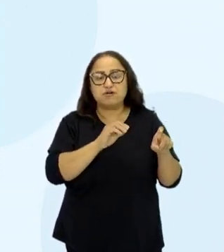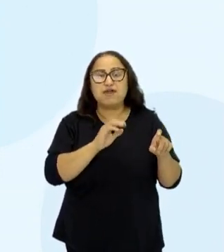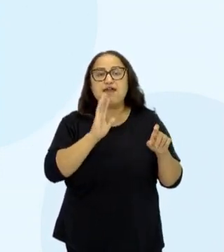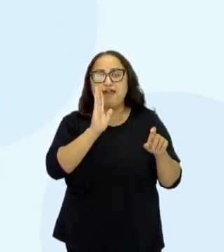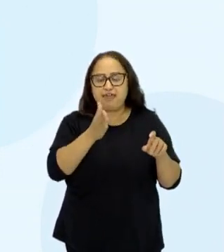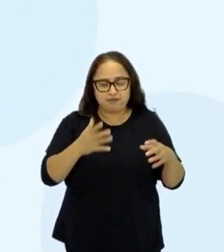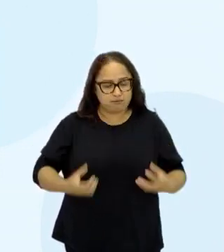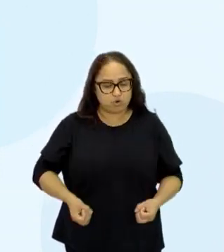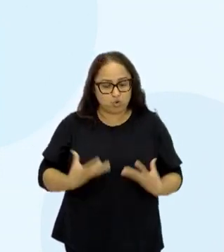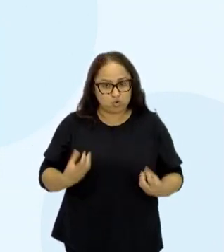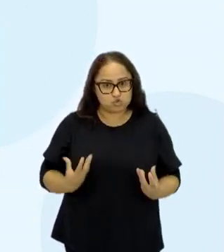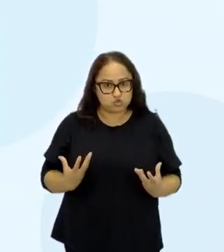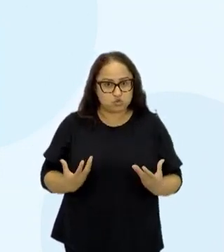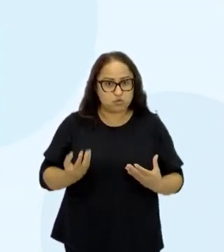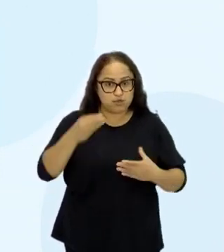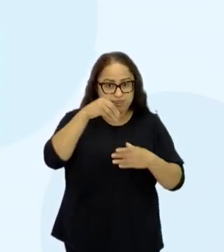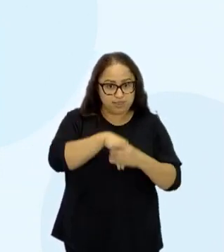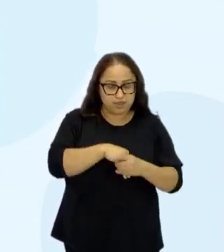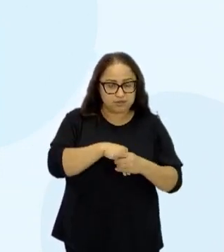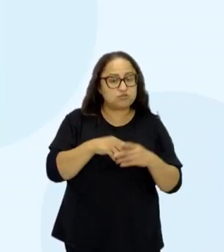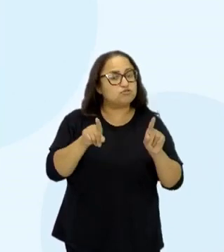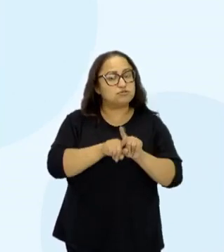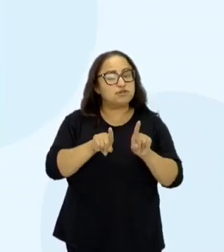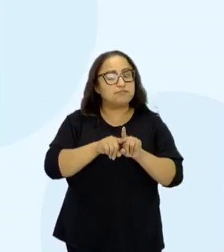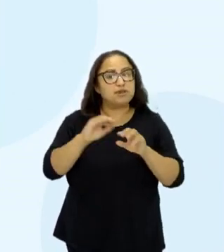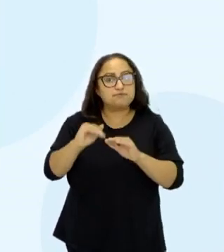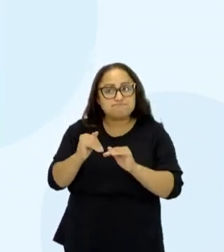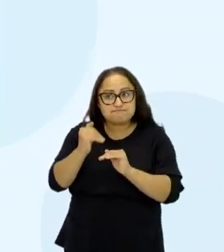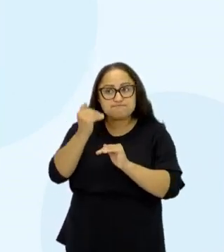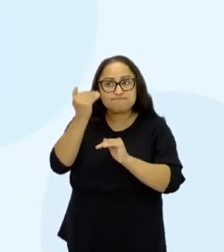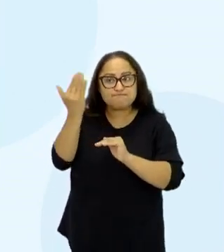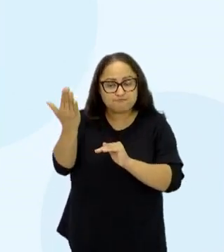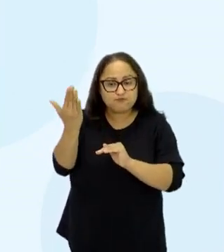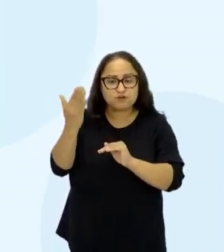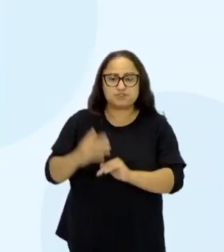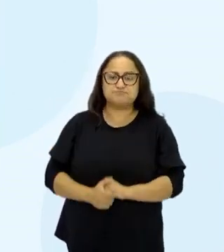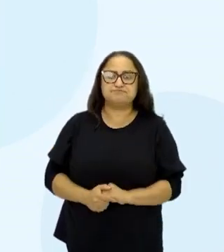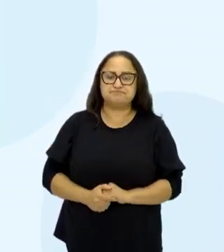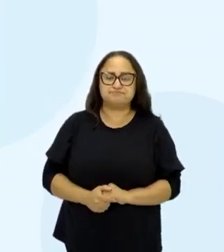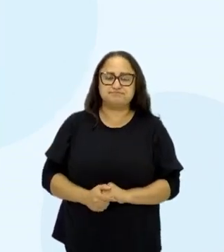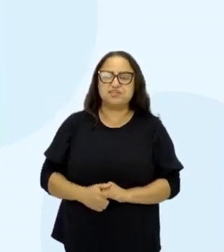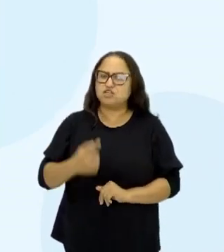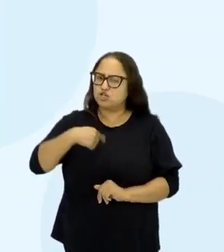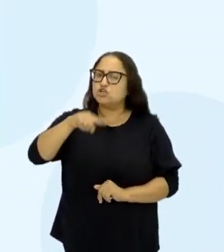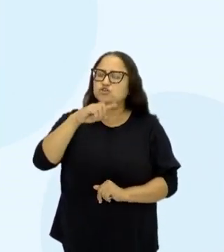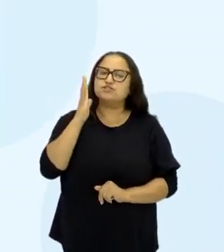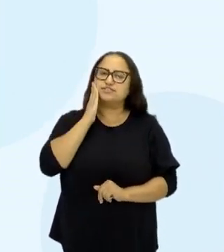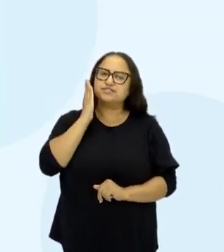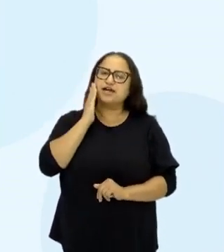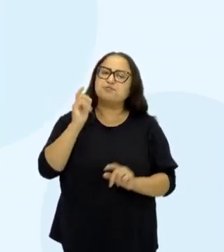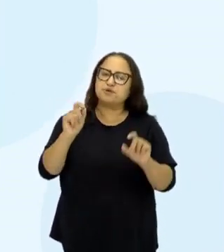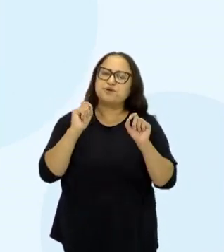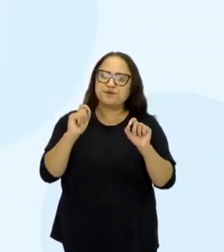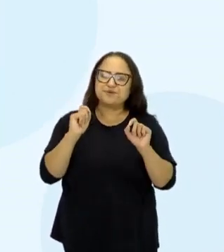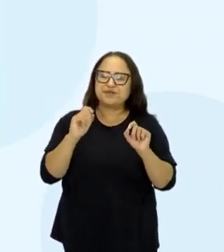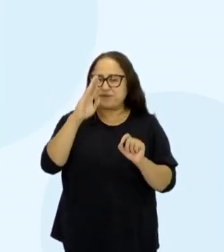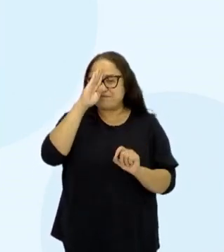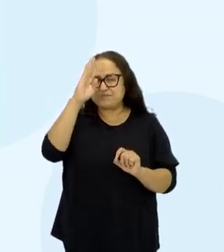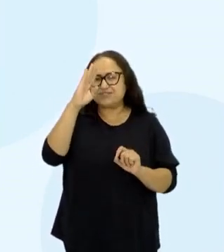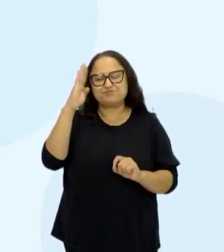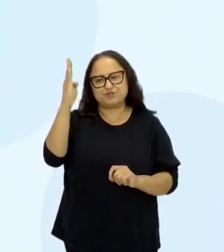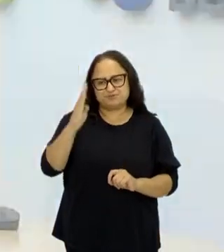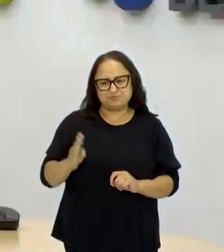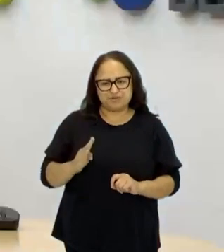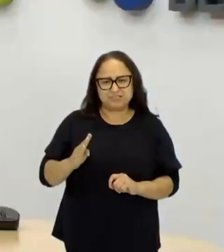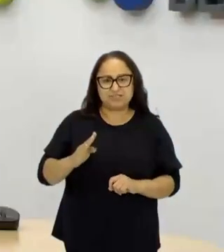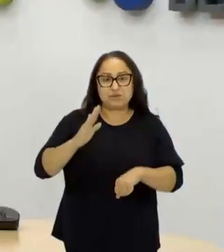consumo interno, também é para o consumo externo, né? Então a gente sabe que principalmente o Brasil aí é um dos